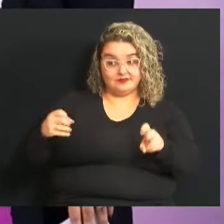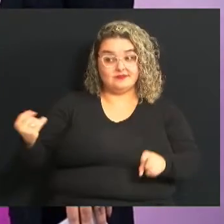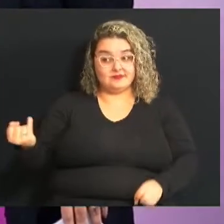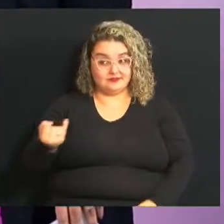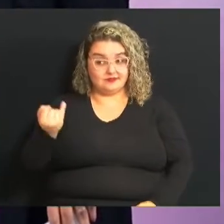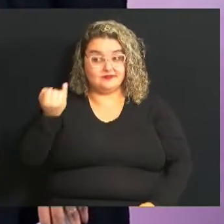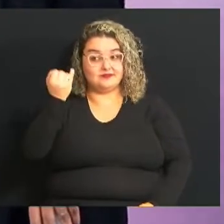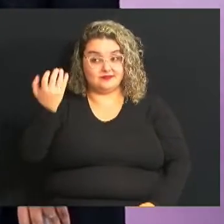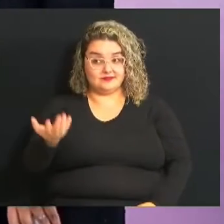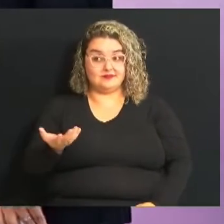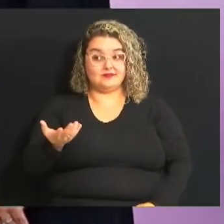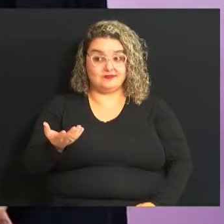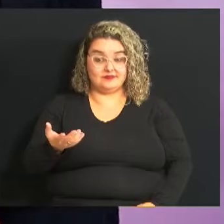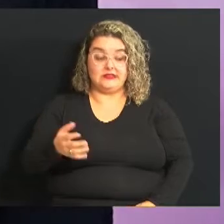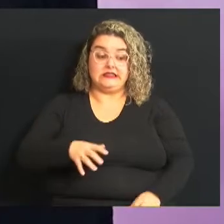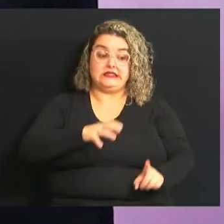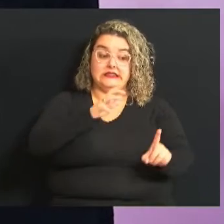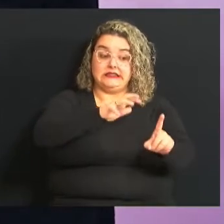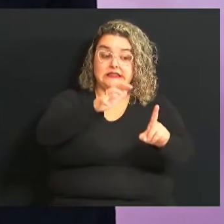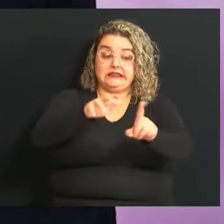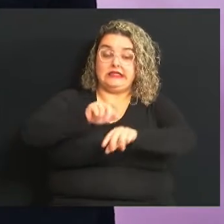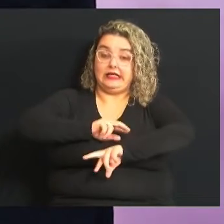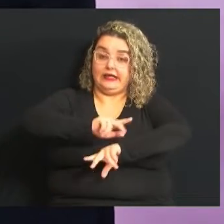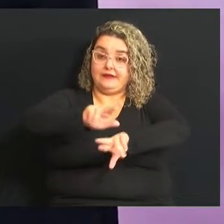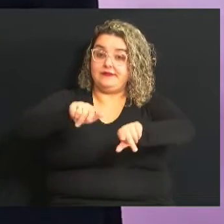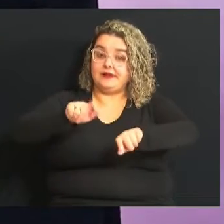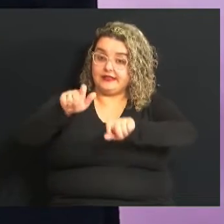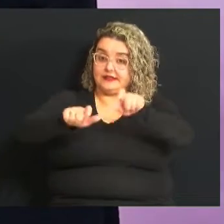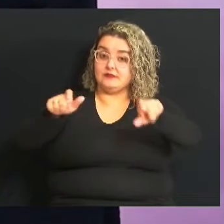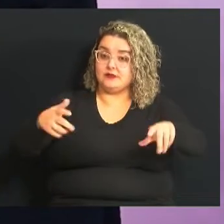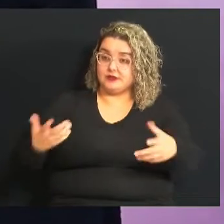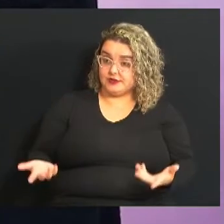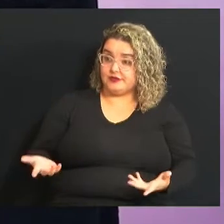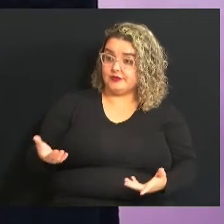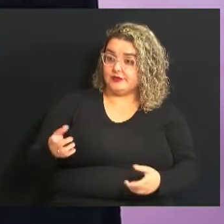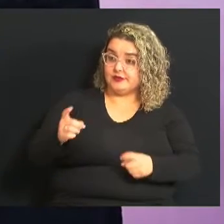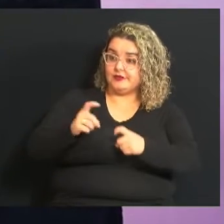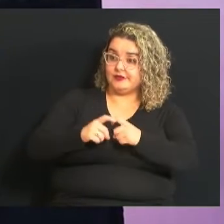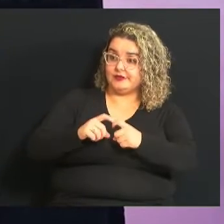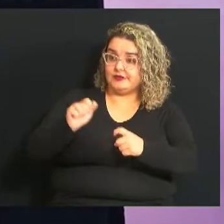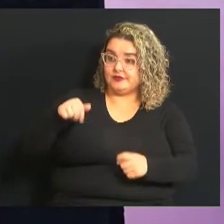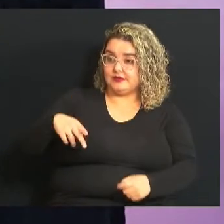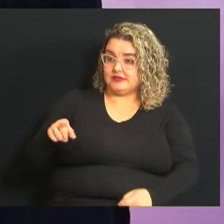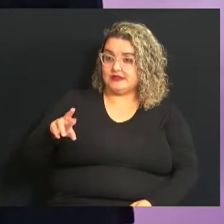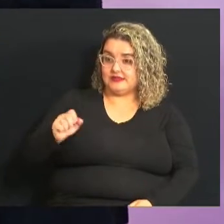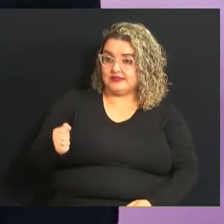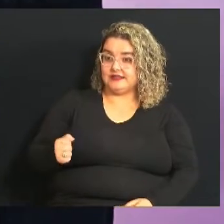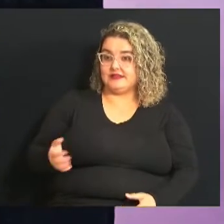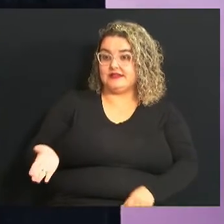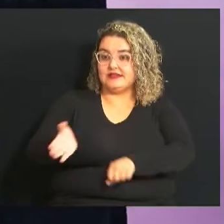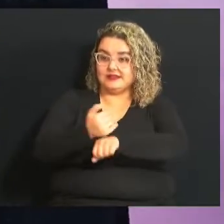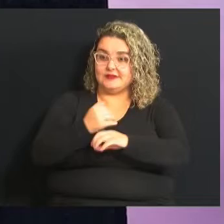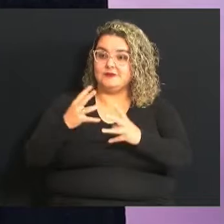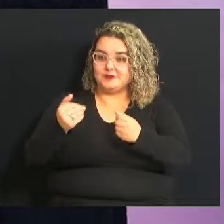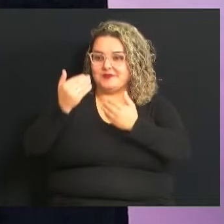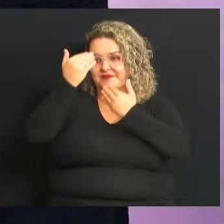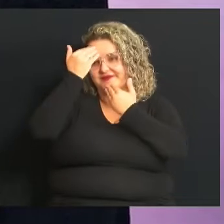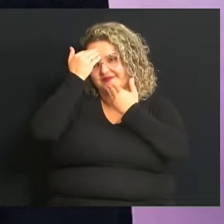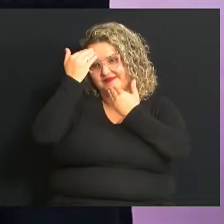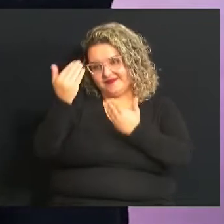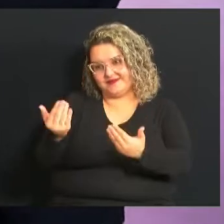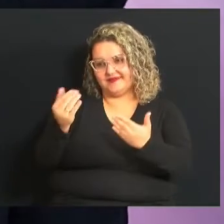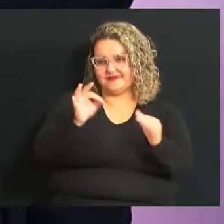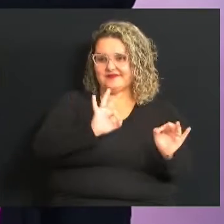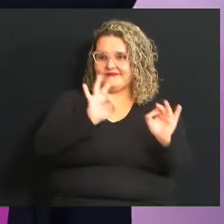importante, que afeta muitas e muitas pessoas. Não é mesmo, doutor André? Antes de mais nada, muito obrigada por aceitar o